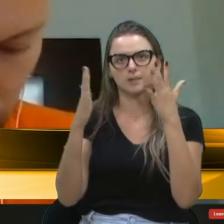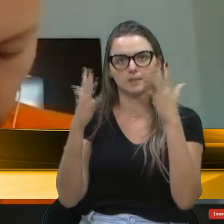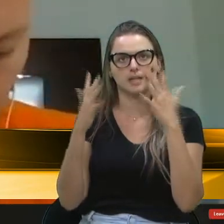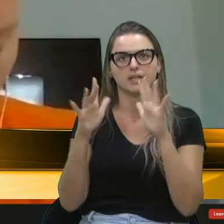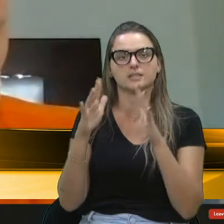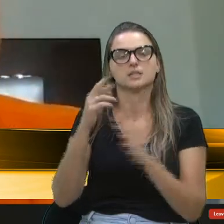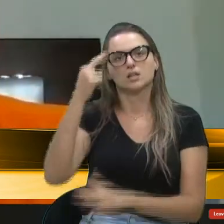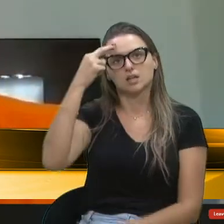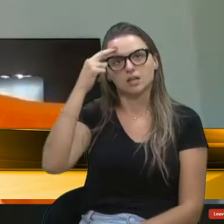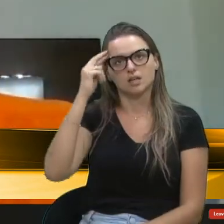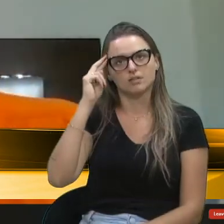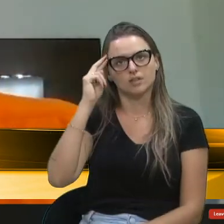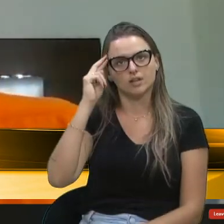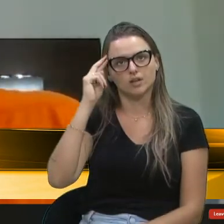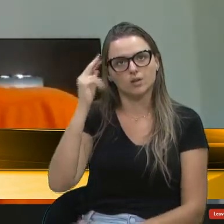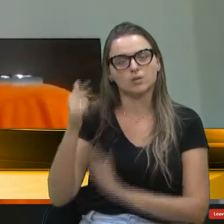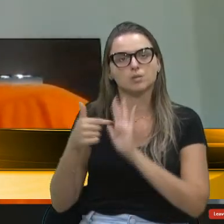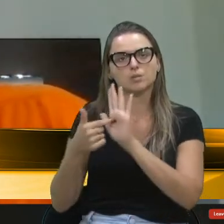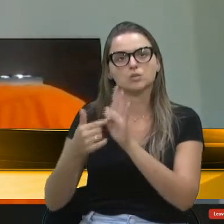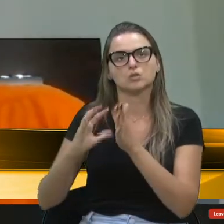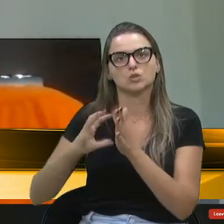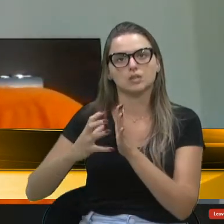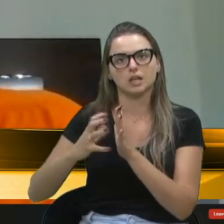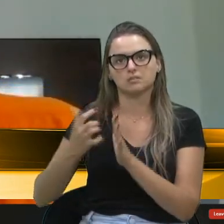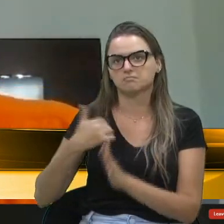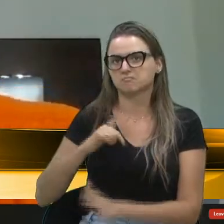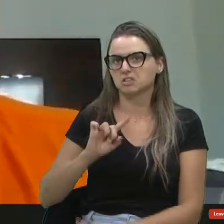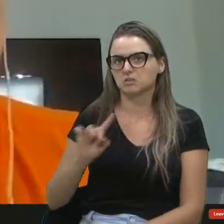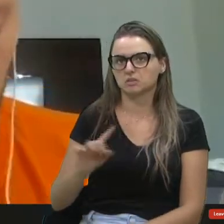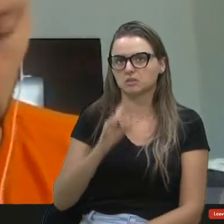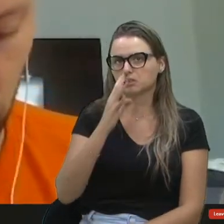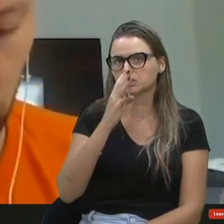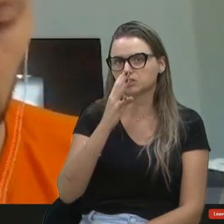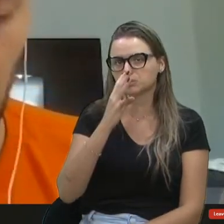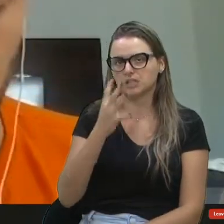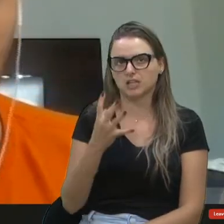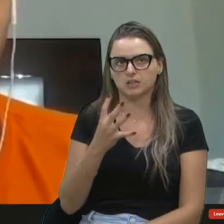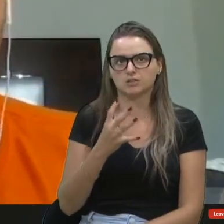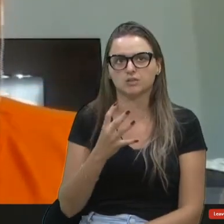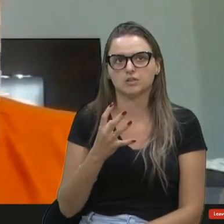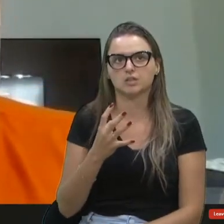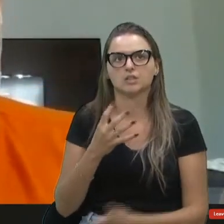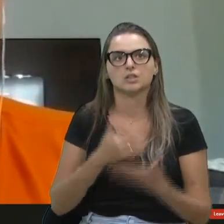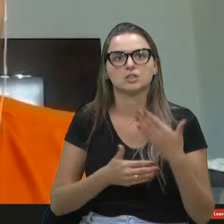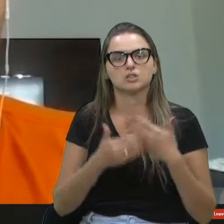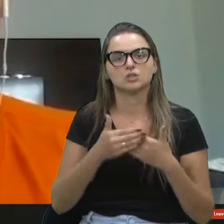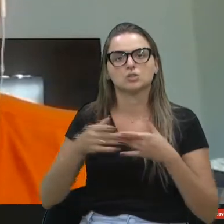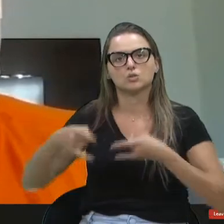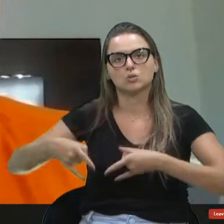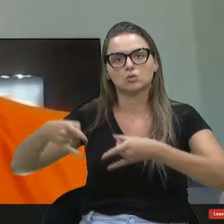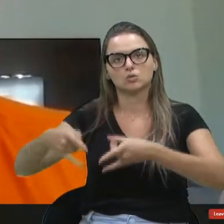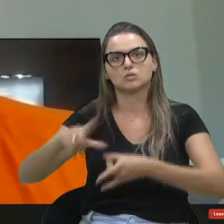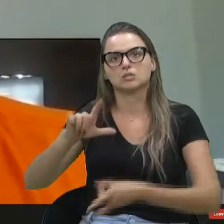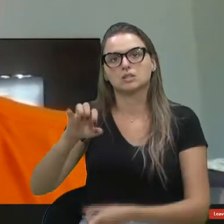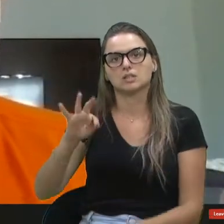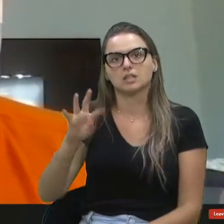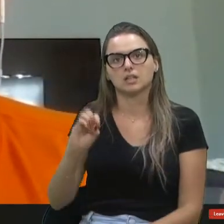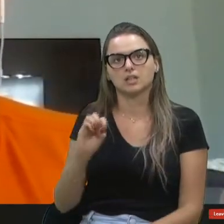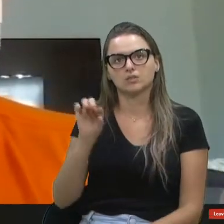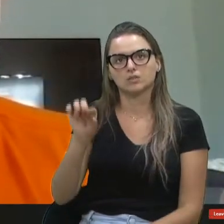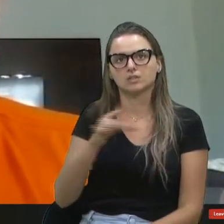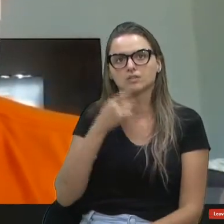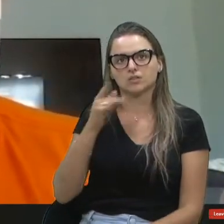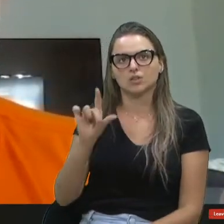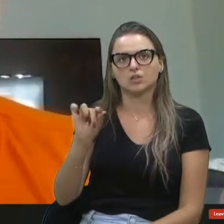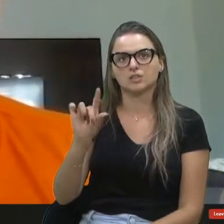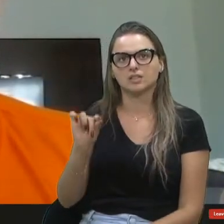trouxe. E não me surpreende, vereador, a questão dos leitos que o Estado disponibilizou, que o senhor falou em 10 leitos, se não me